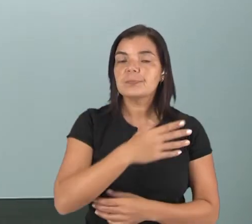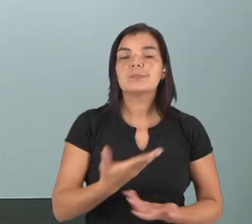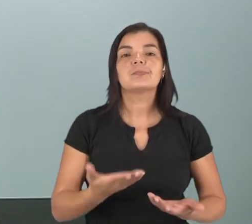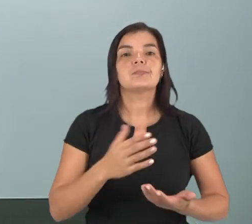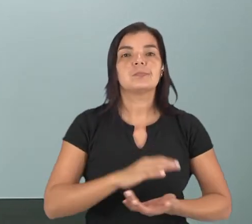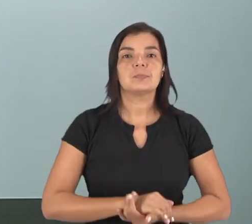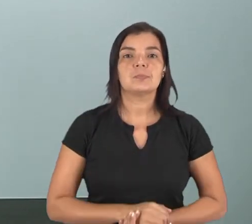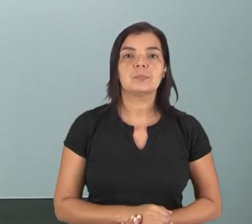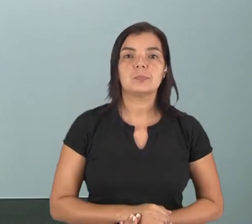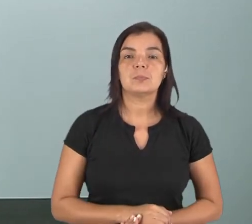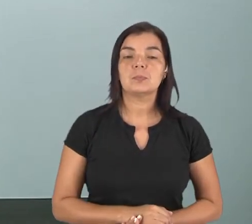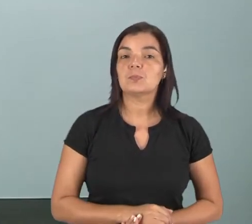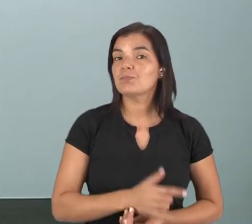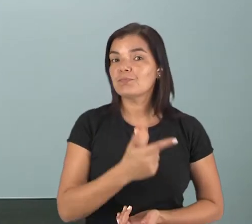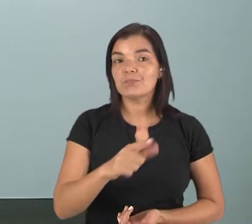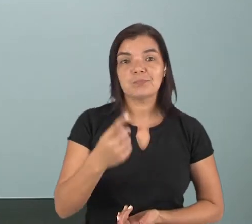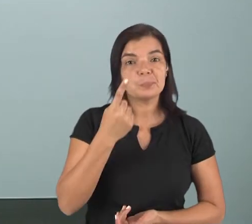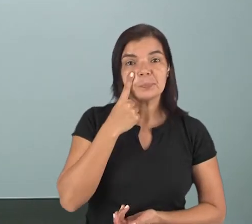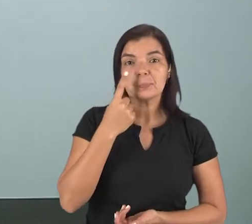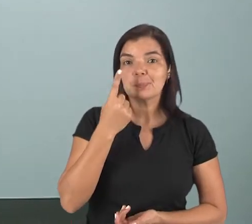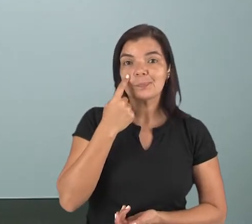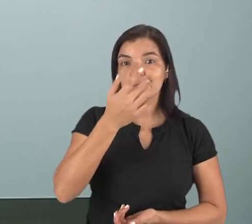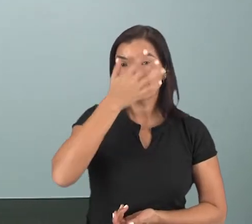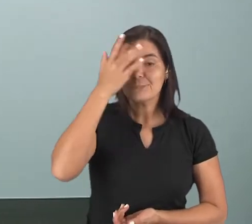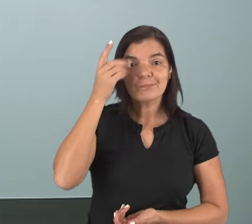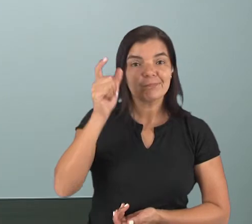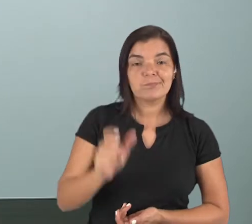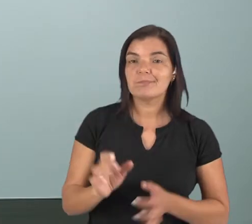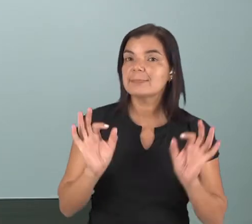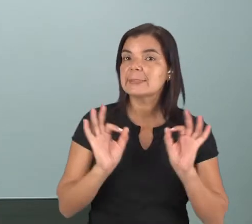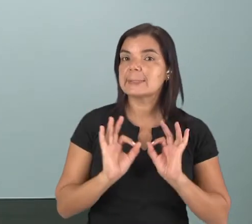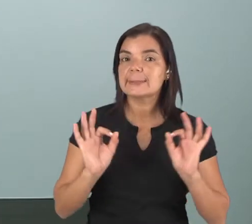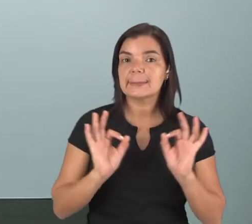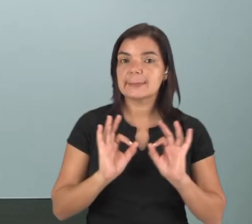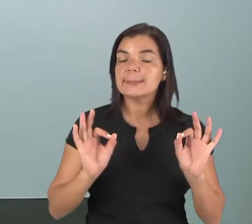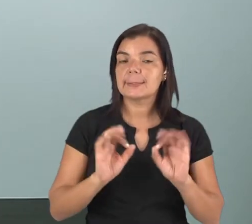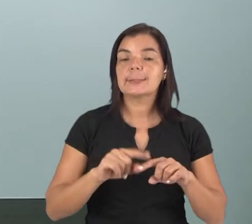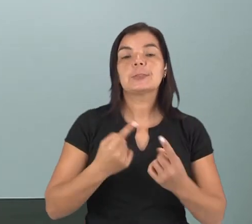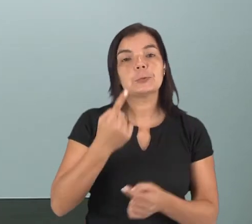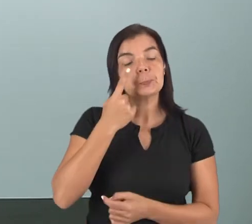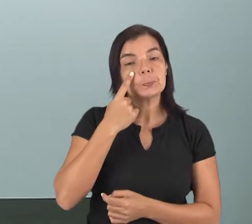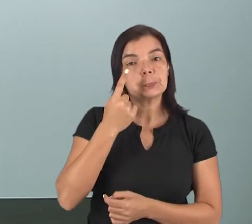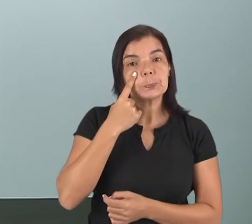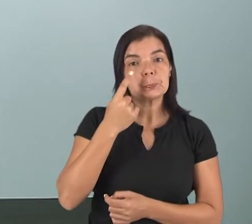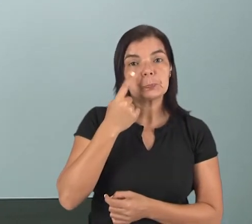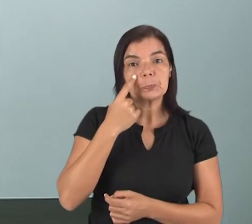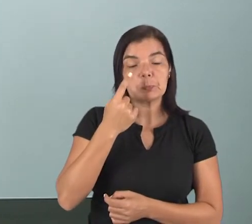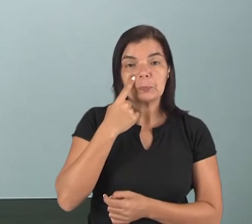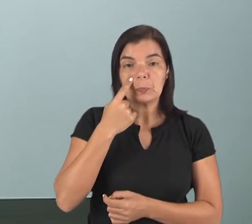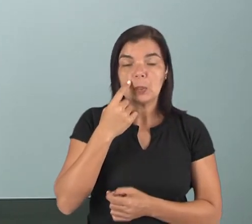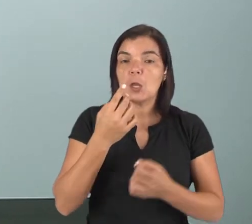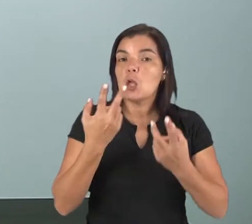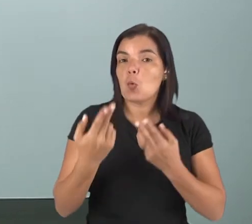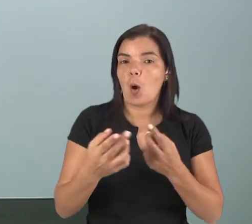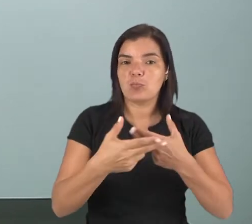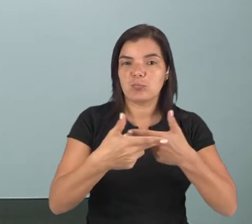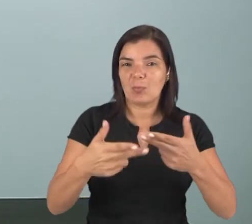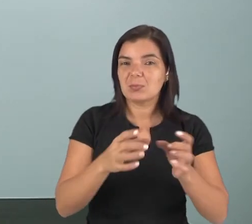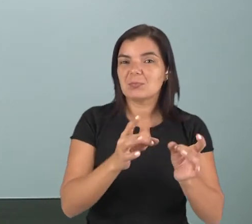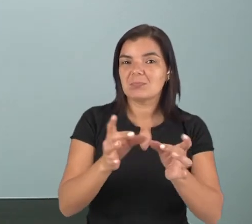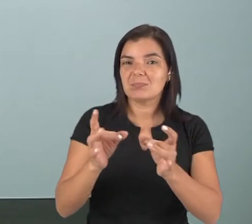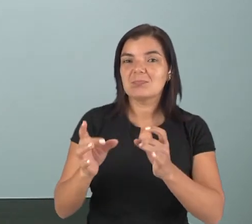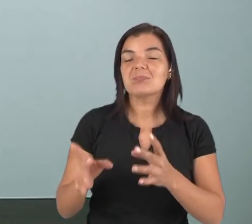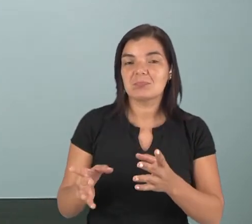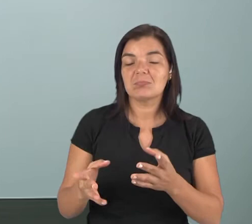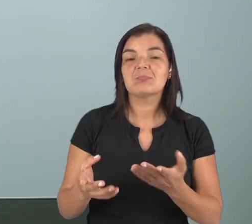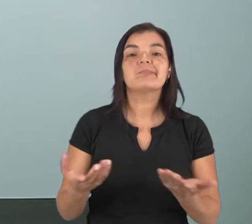sofrimento. Eles não eram vistos como pessoas, eles eram vistos como mercadorias, né?